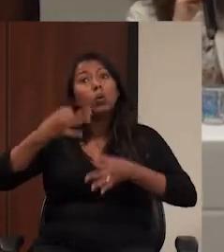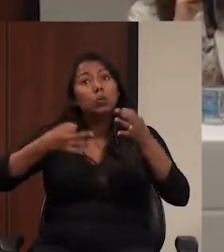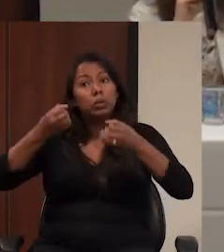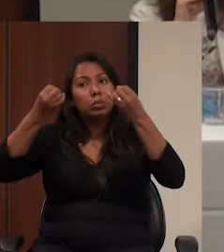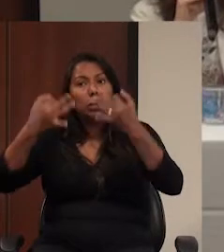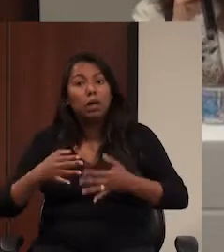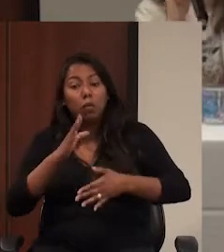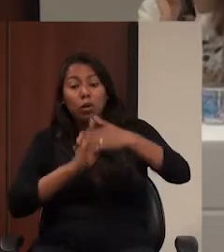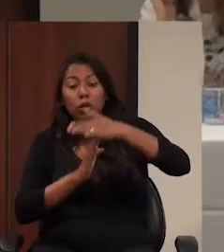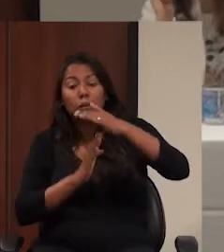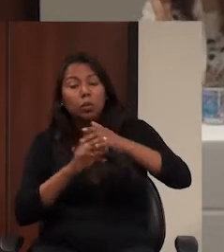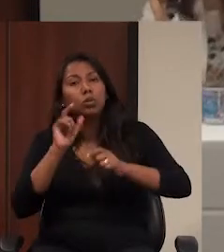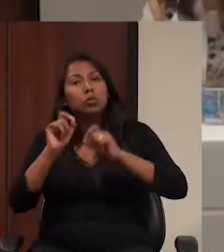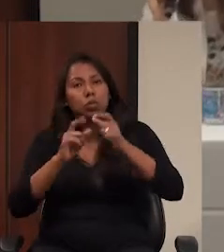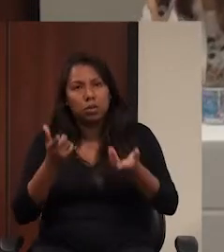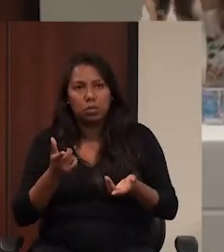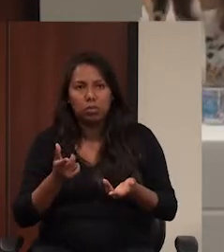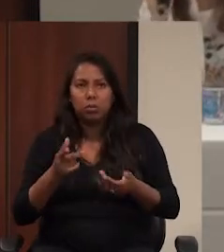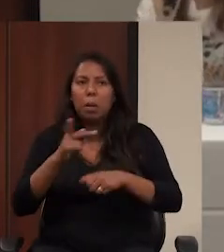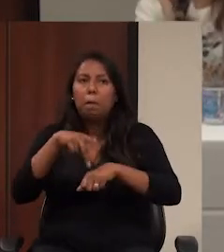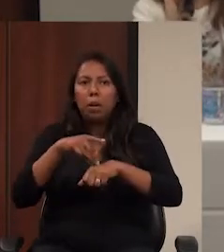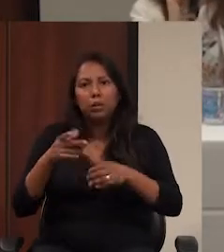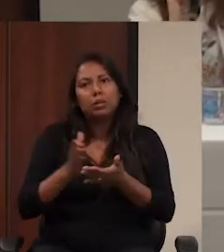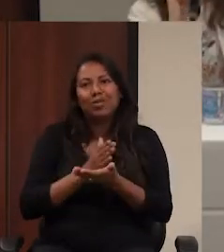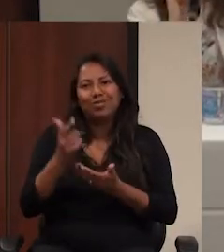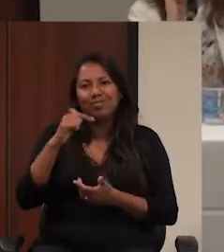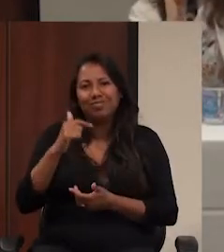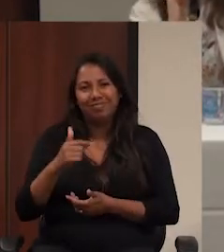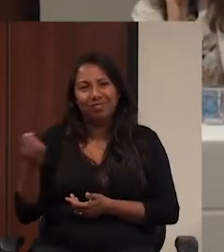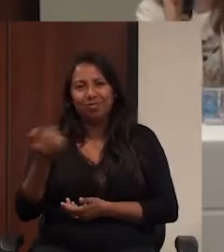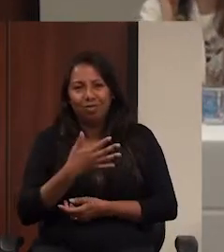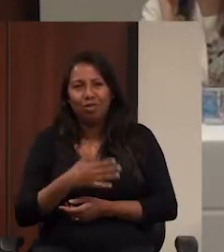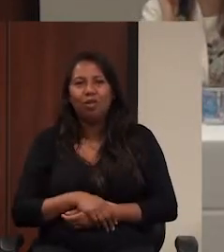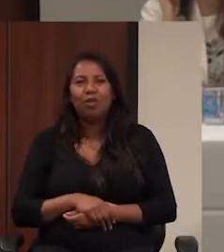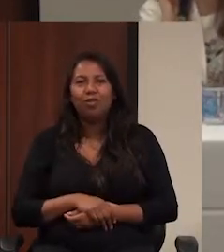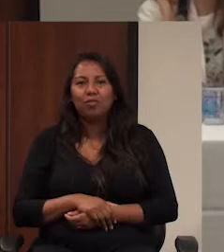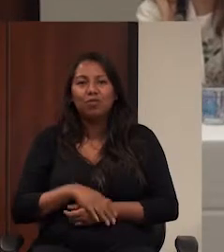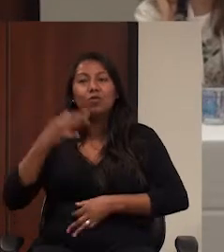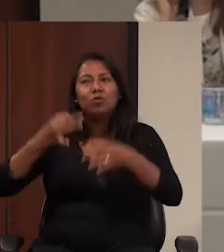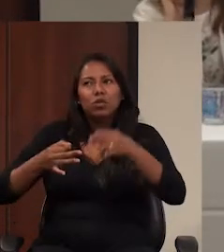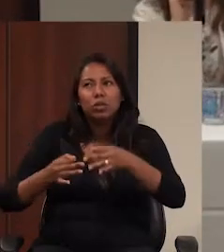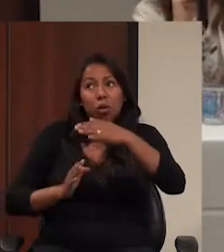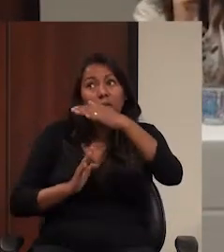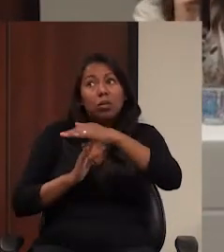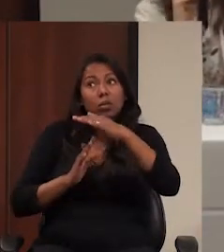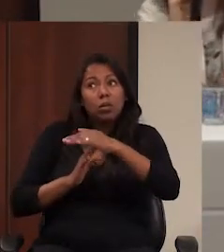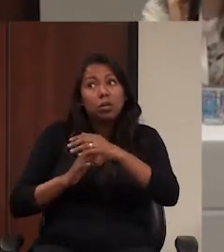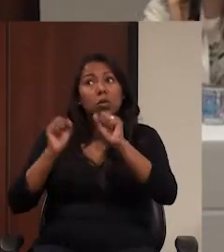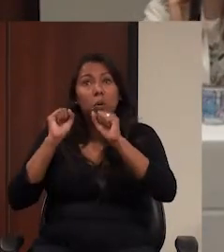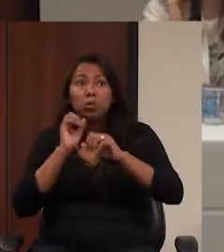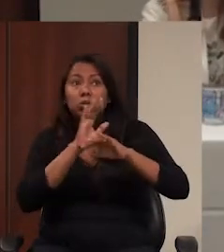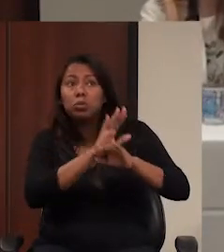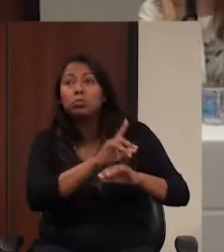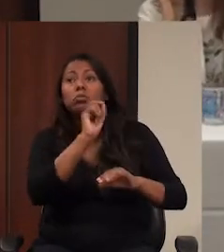circunscrever os limites, né? E para alguns países isso é novo, então em Israel é novo isso, né, de ter que estabelecer exatamente os limites de